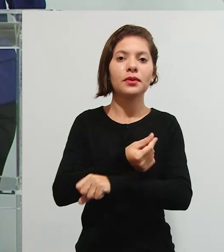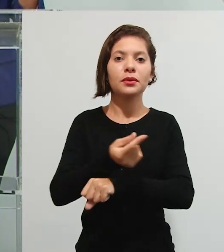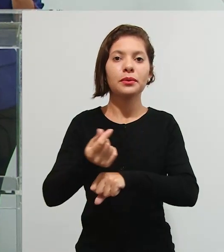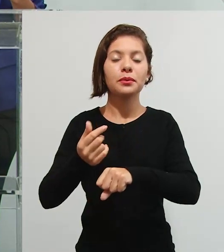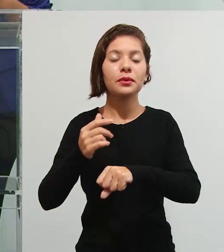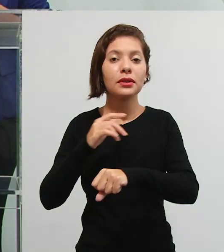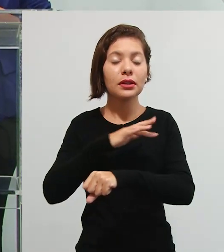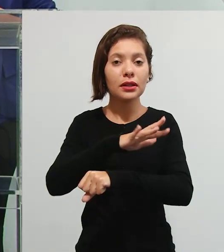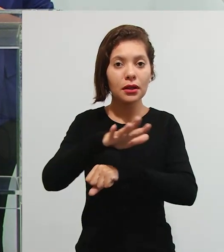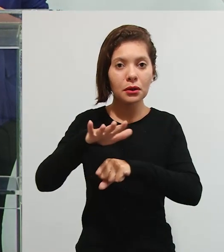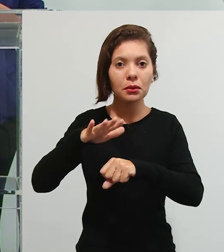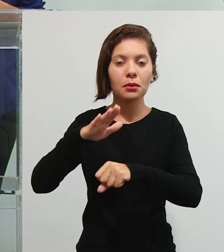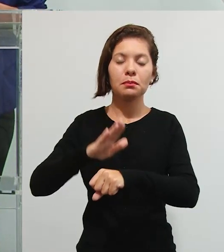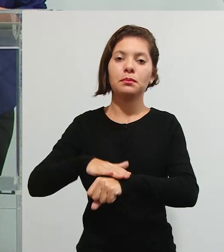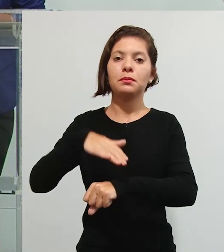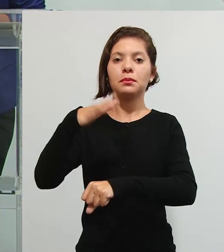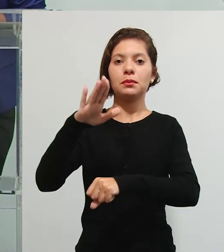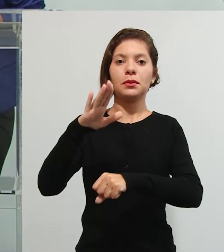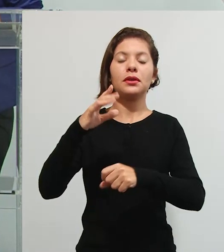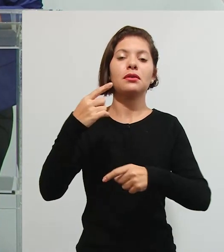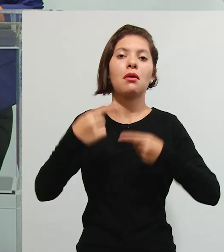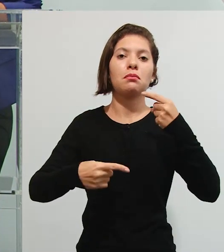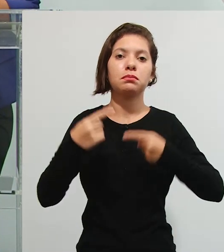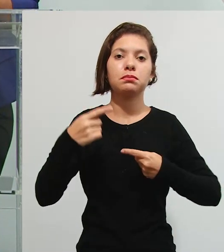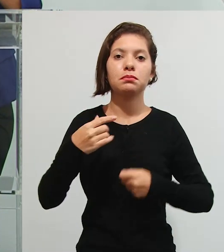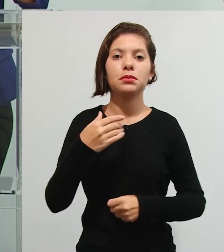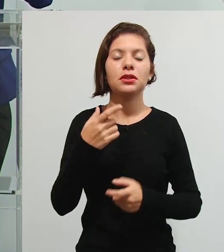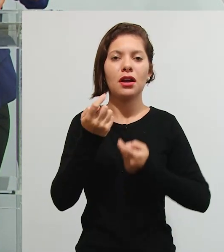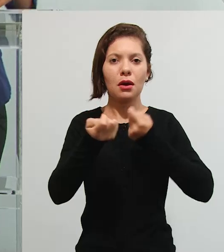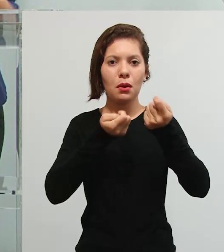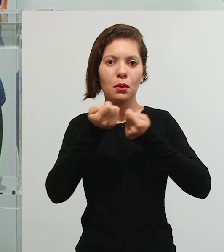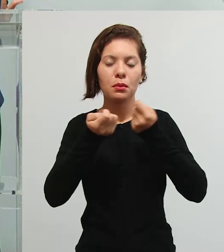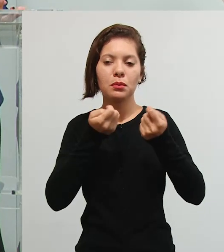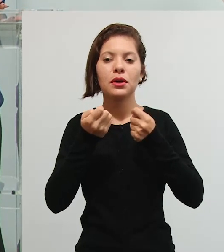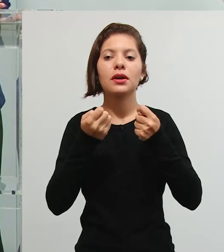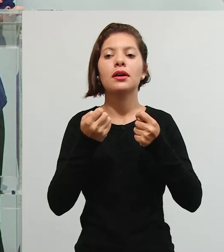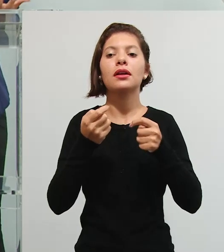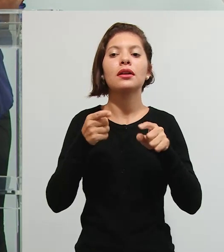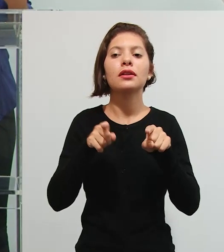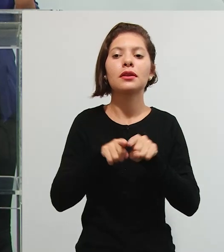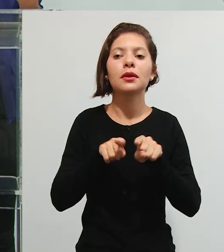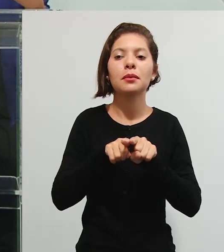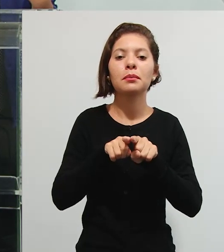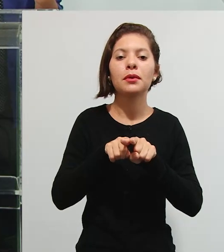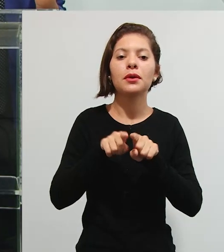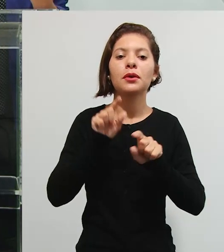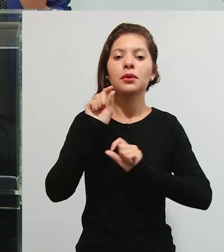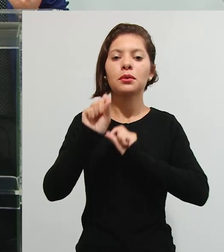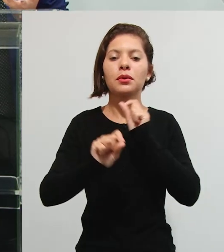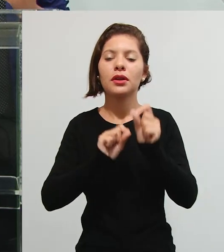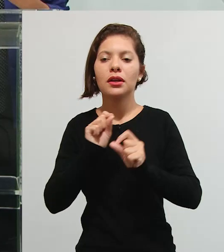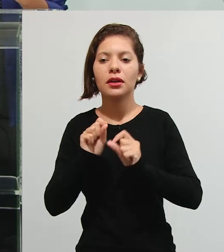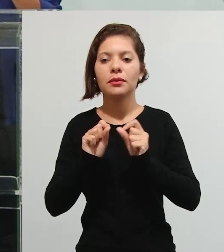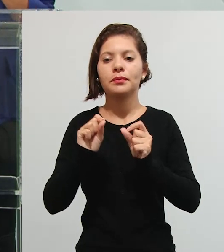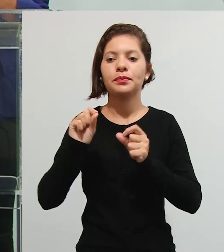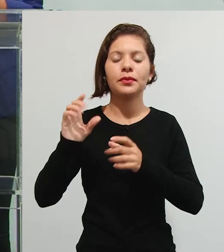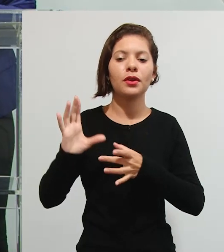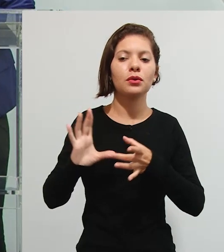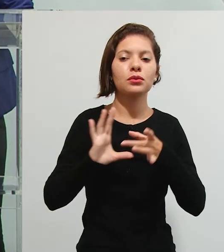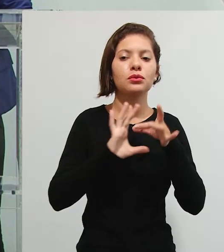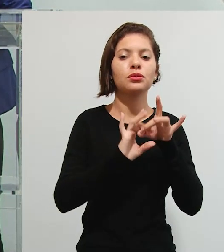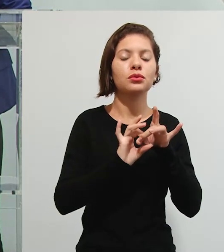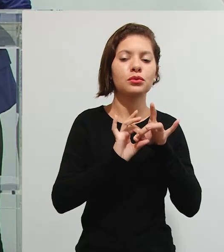para além das políticas econômicas, mas também um discurso de hegemonia dentro